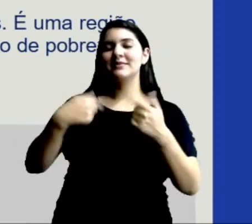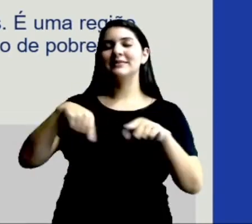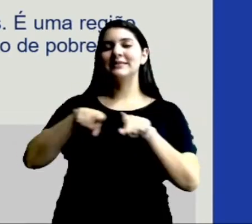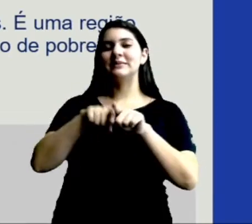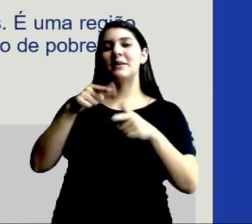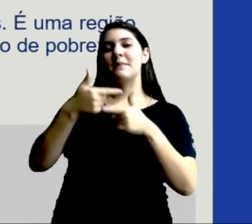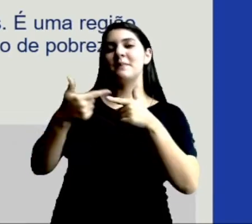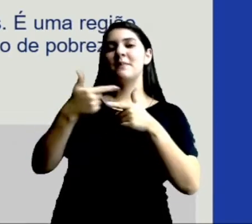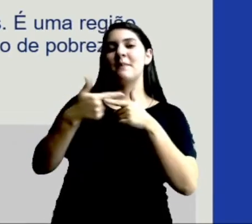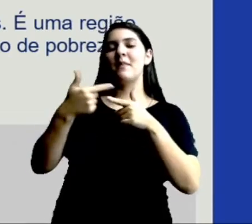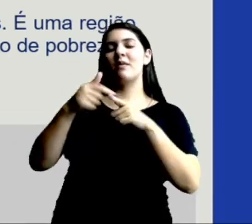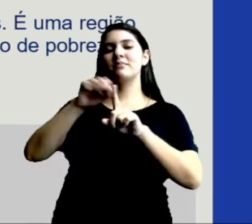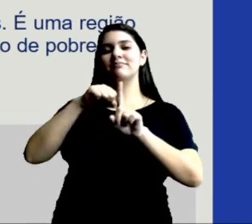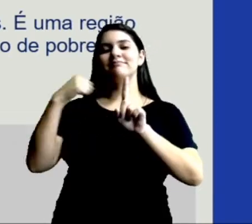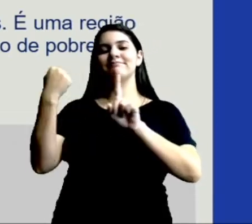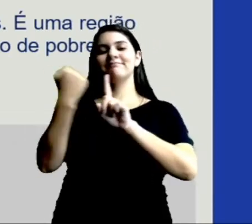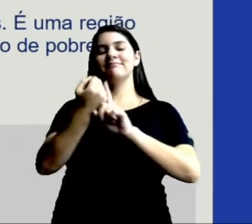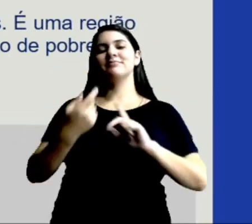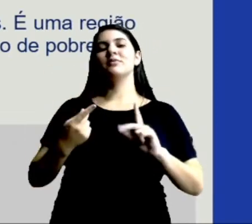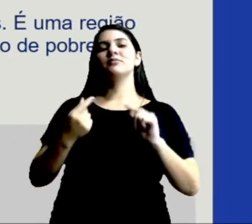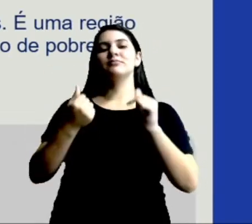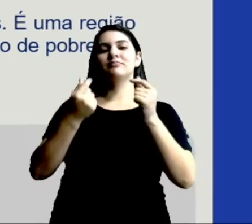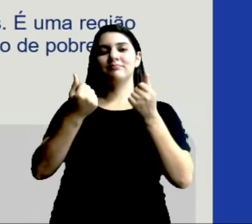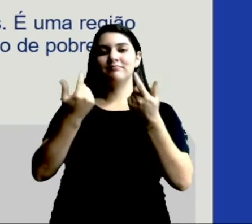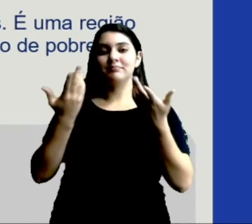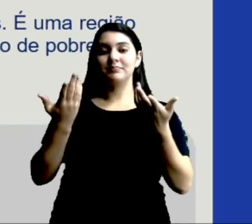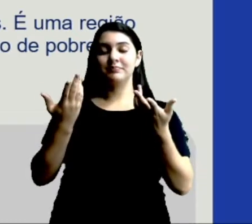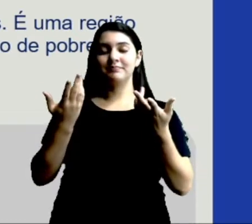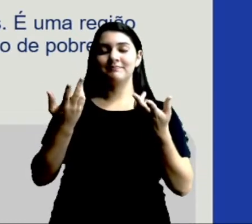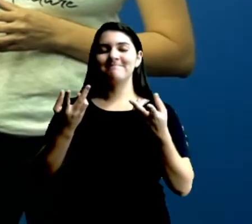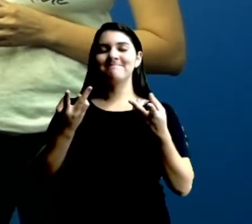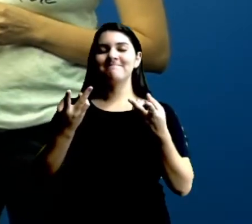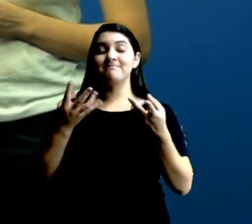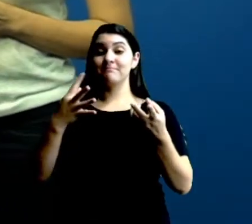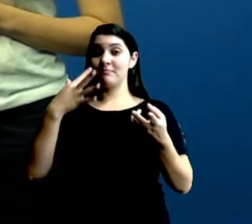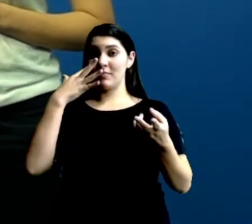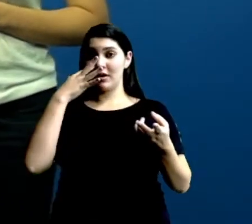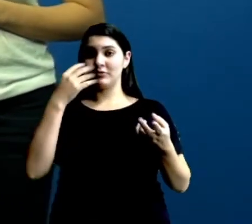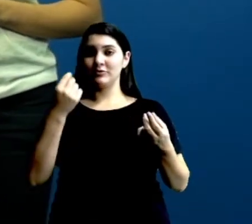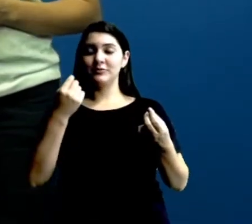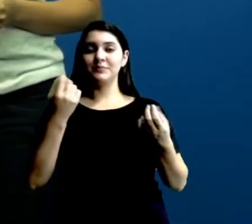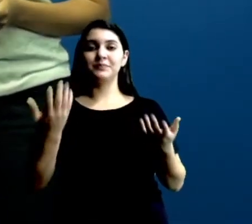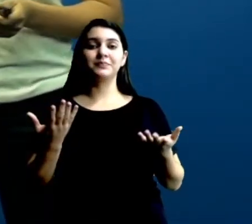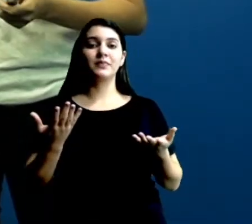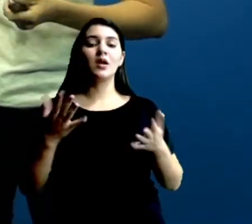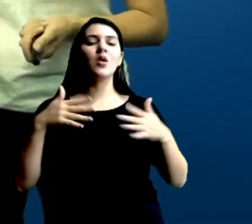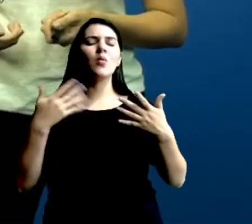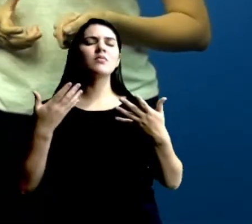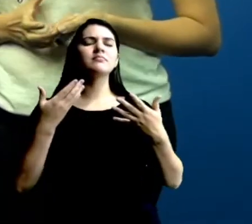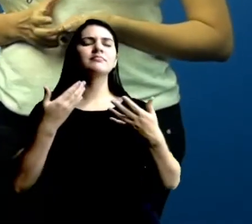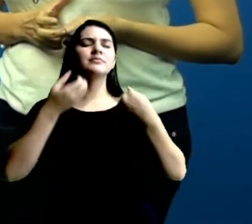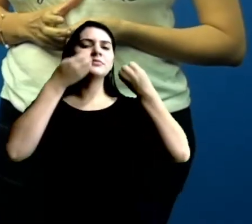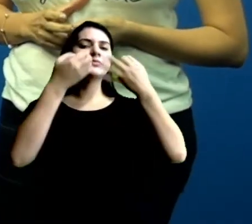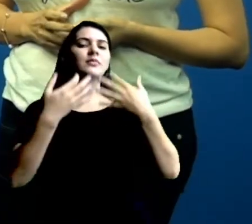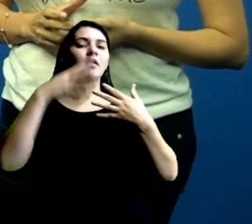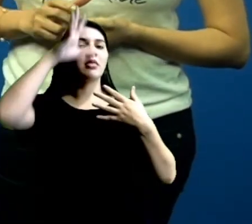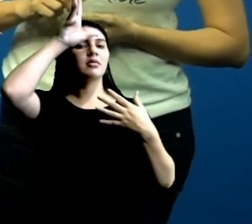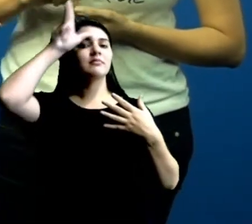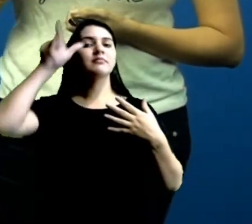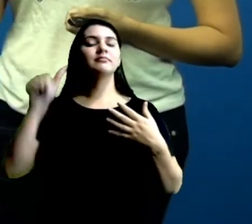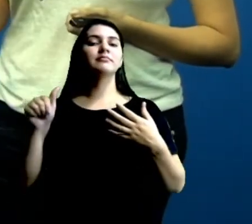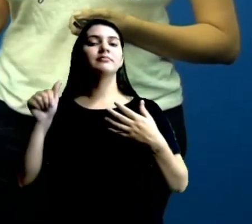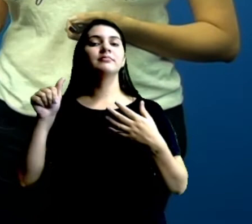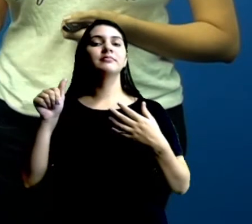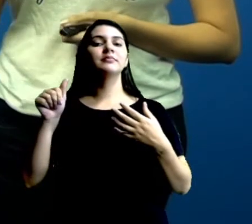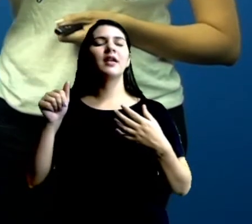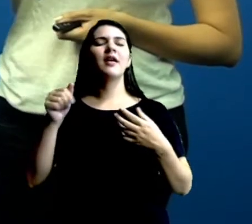problemas socioeconômicos. Vejam só, pessoal. Quando a gente fala da África, a gente se